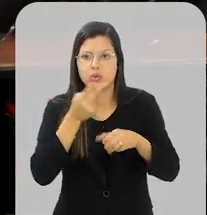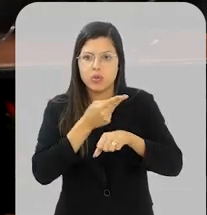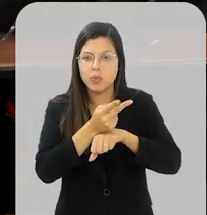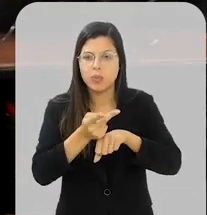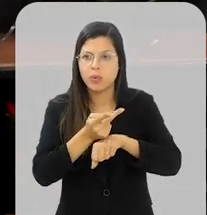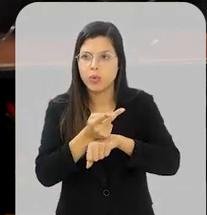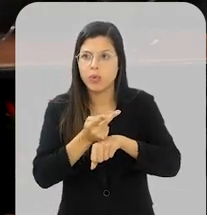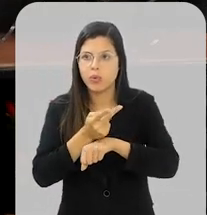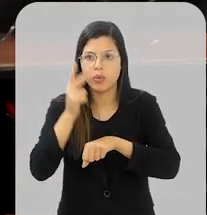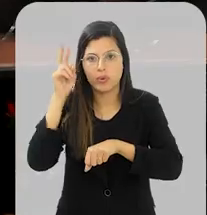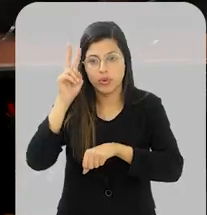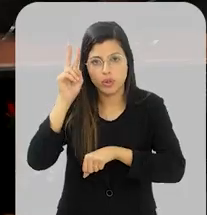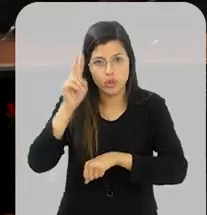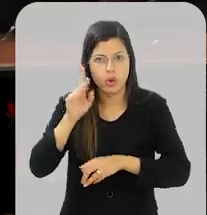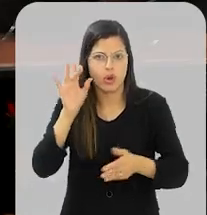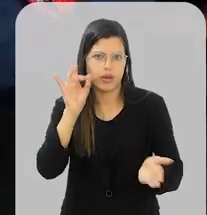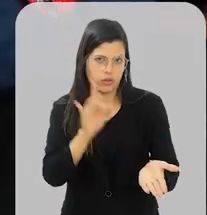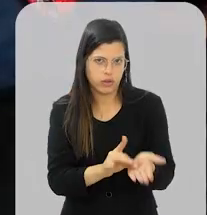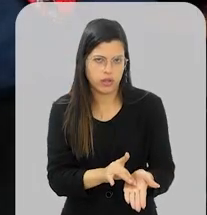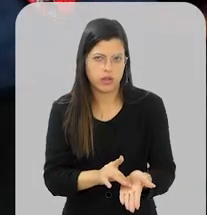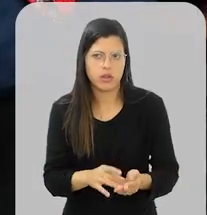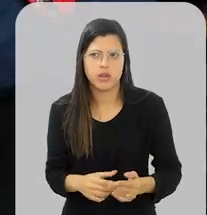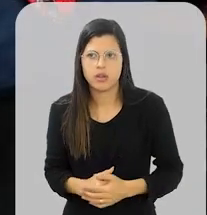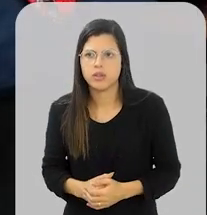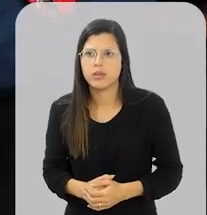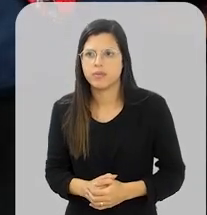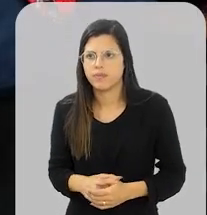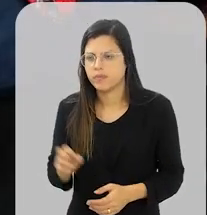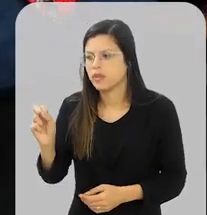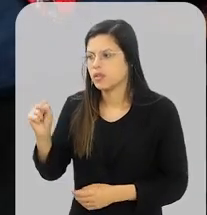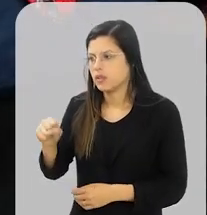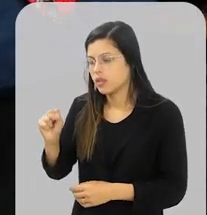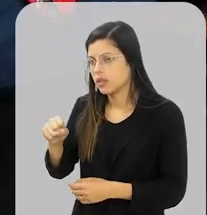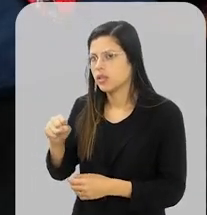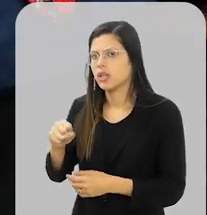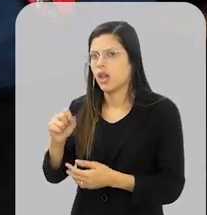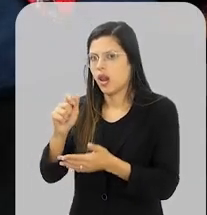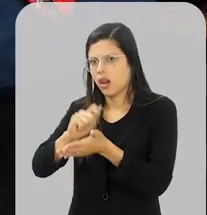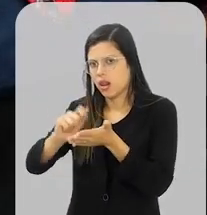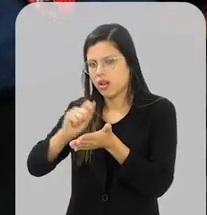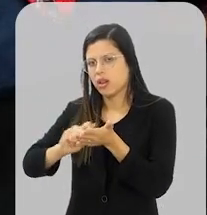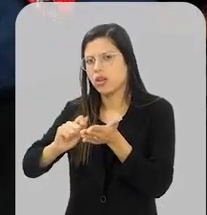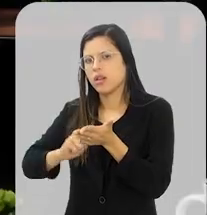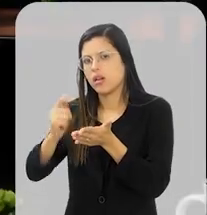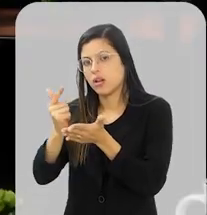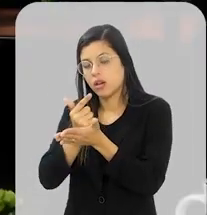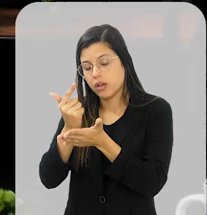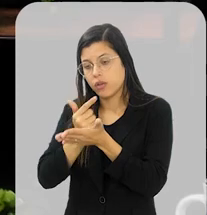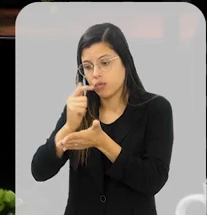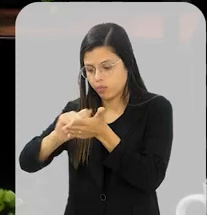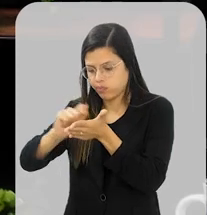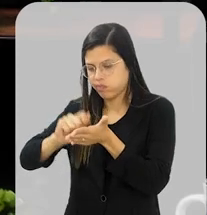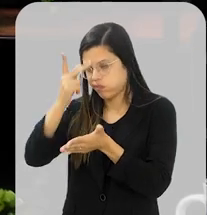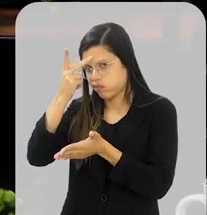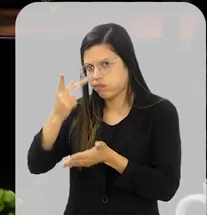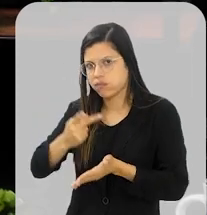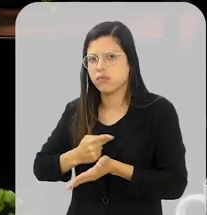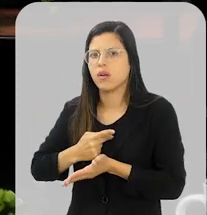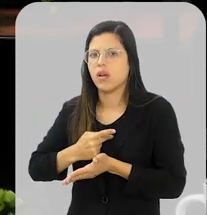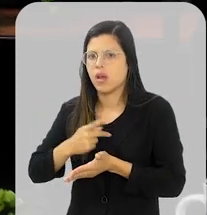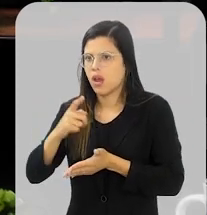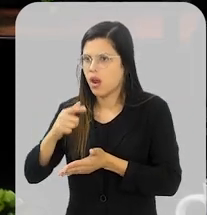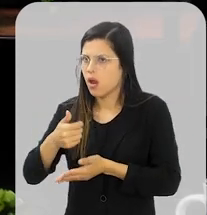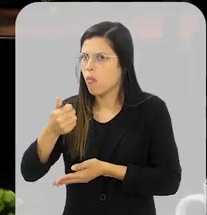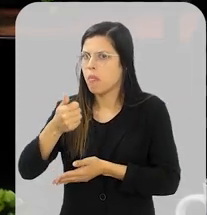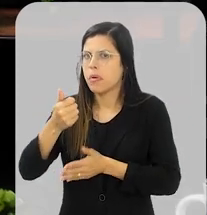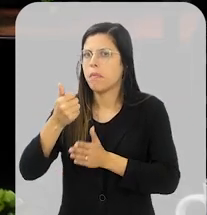pessoas procuram muito histórias que são reais, É, né? biografias, Sim. né? Biografias é